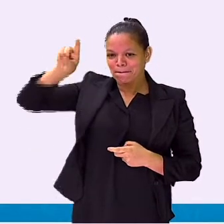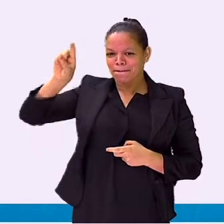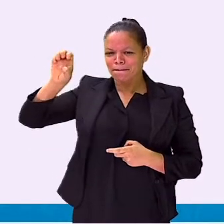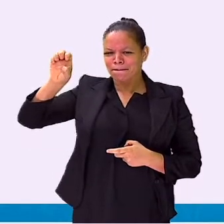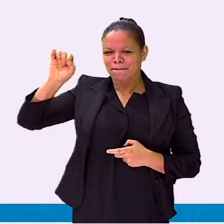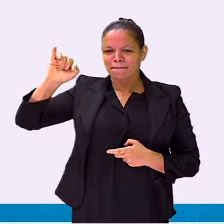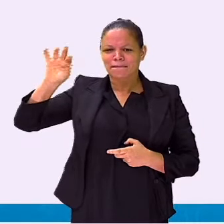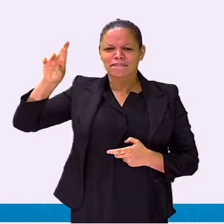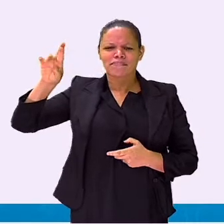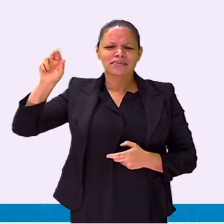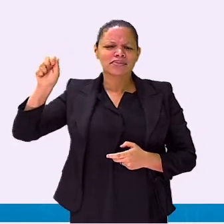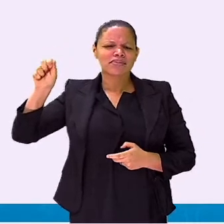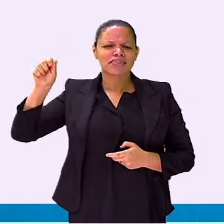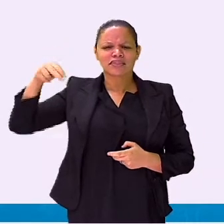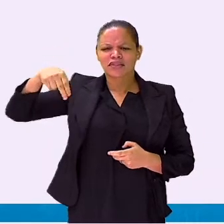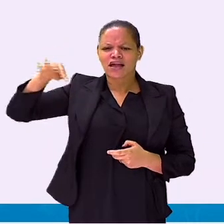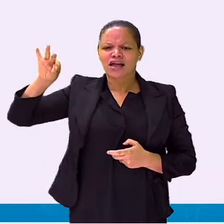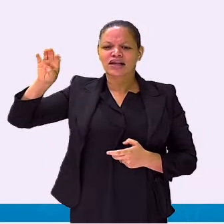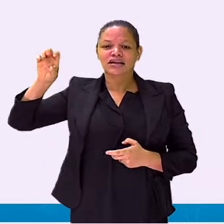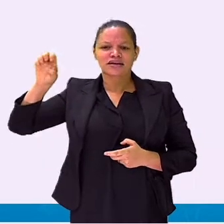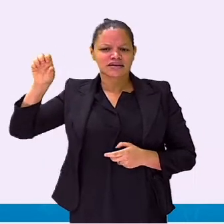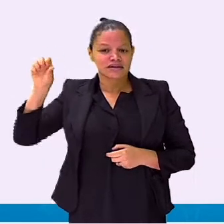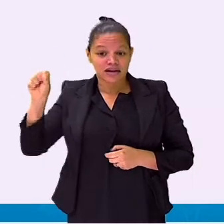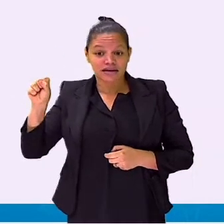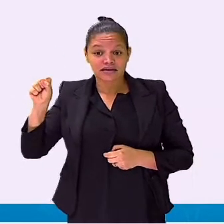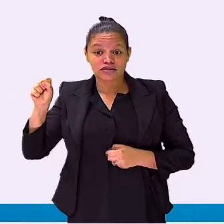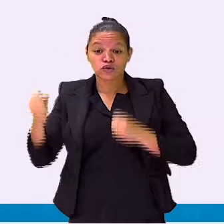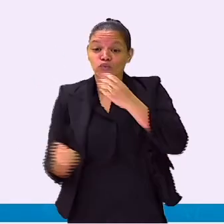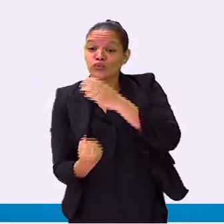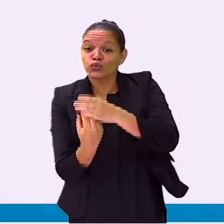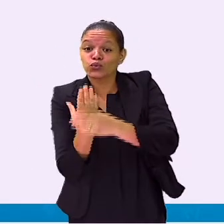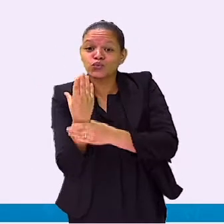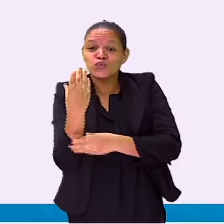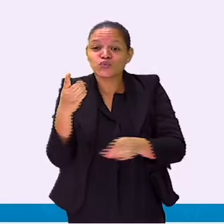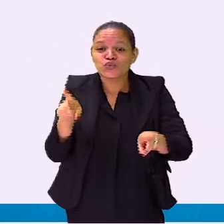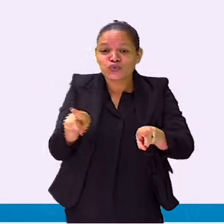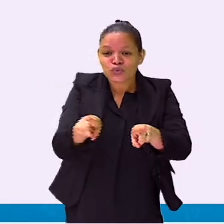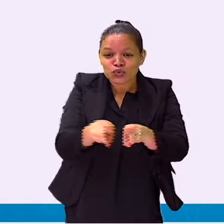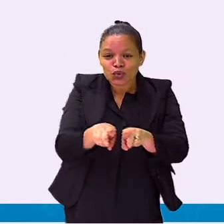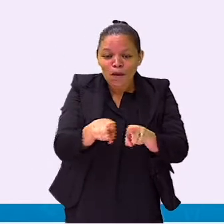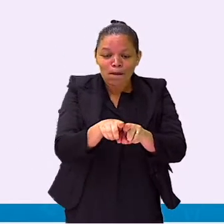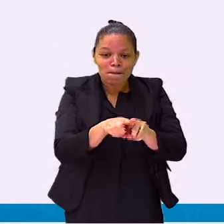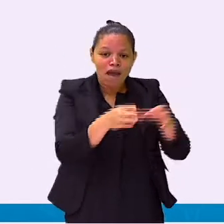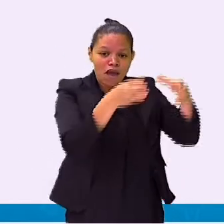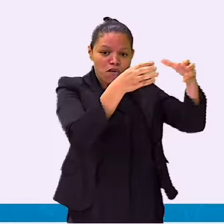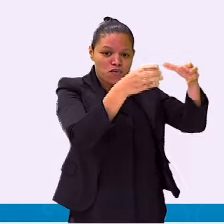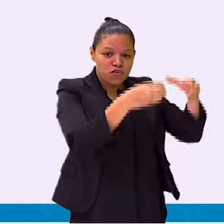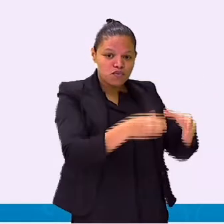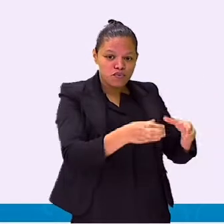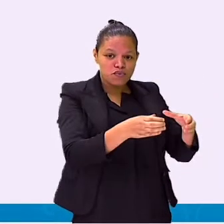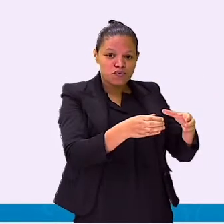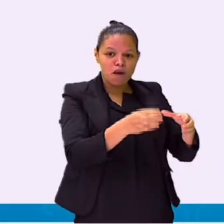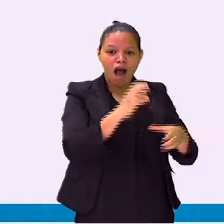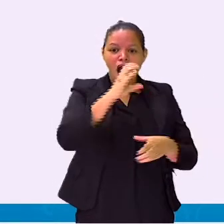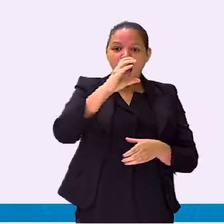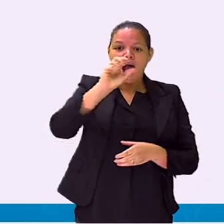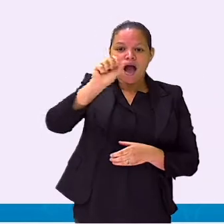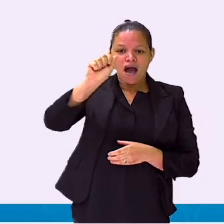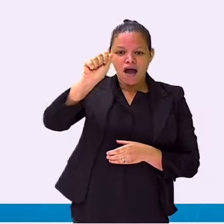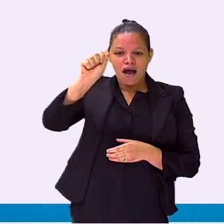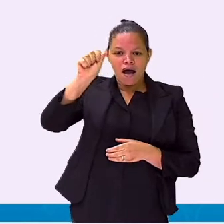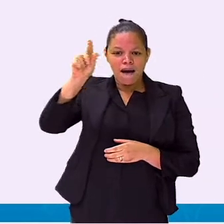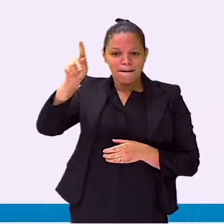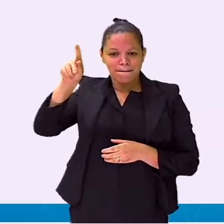1720, surgiu a capitania de Minas Gerais, pois a descoberta de pedras preciosas